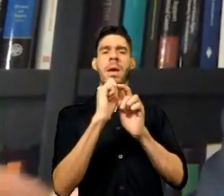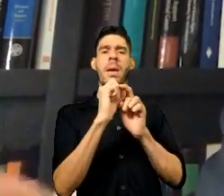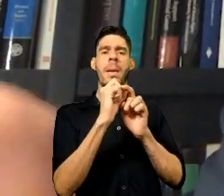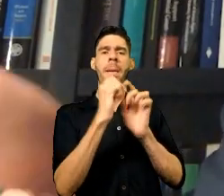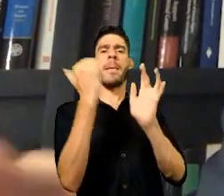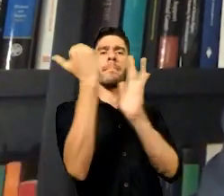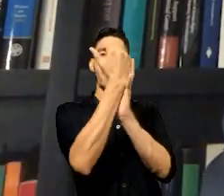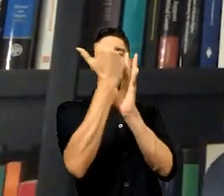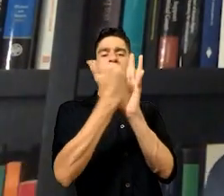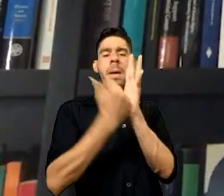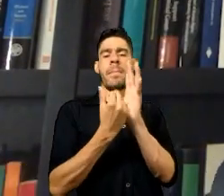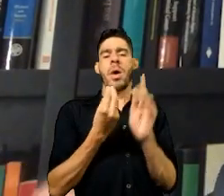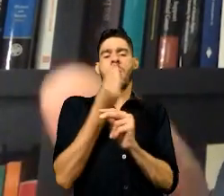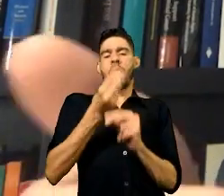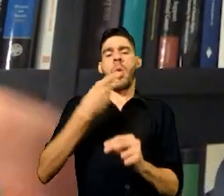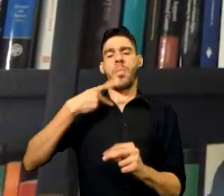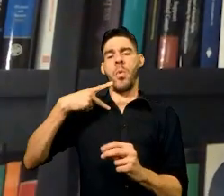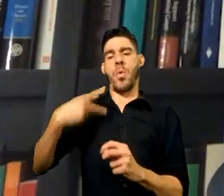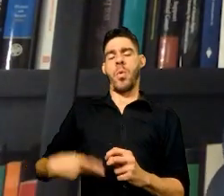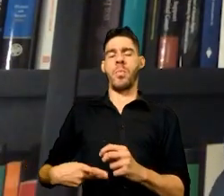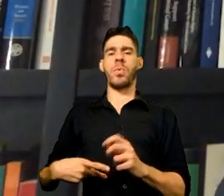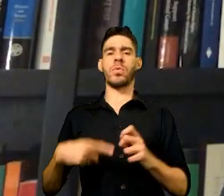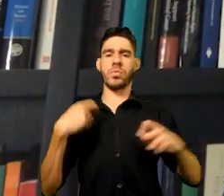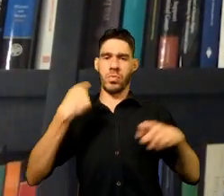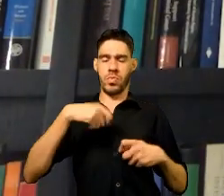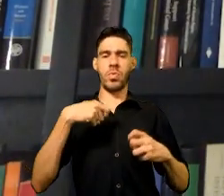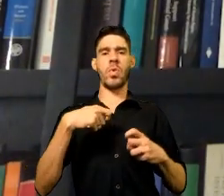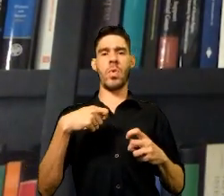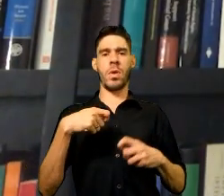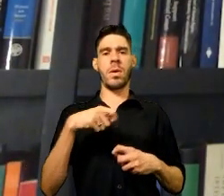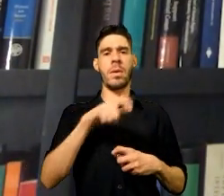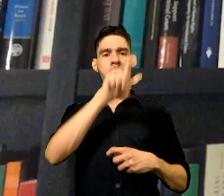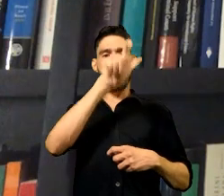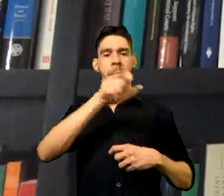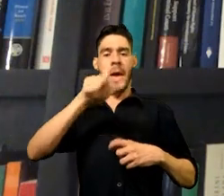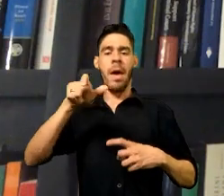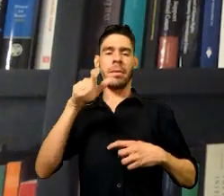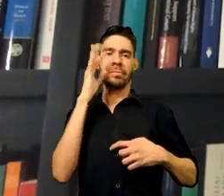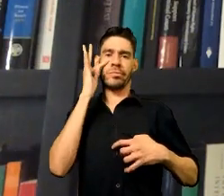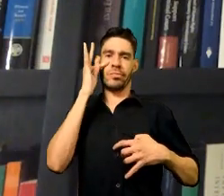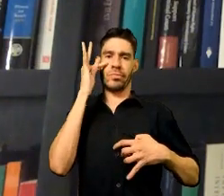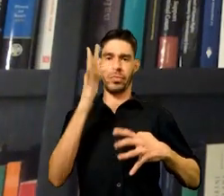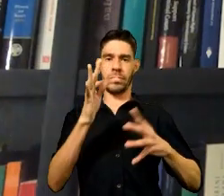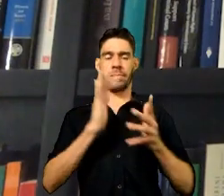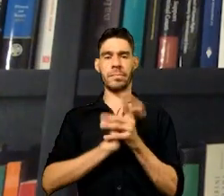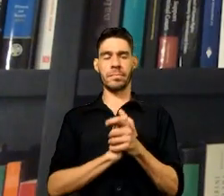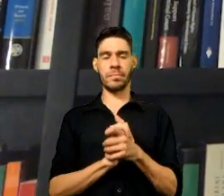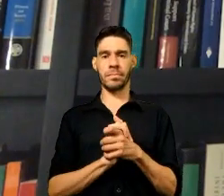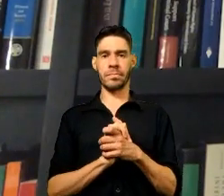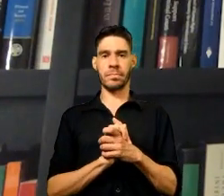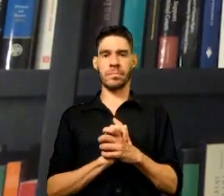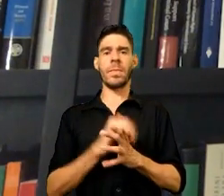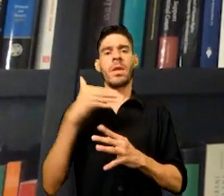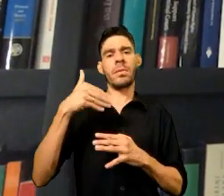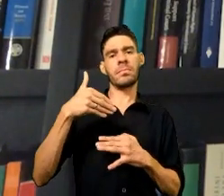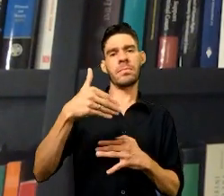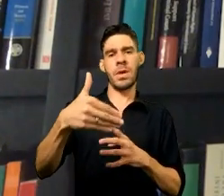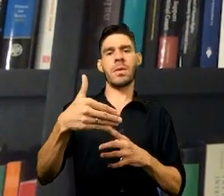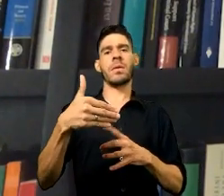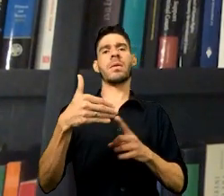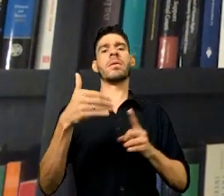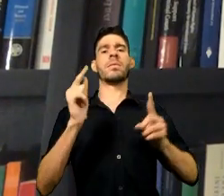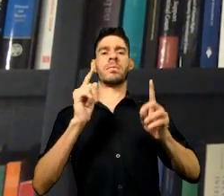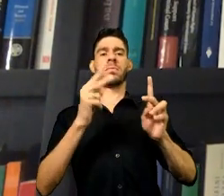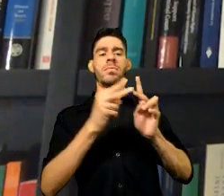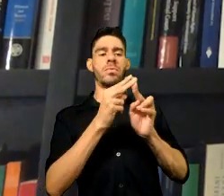quais seriam os comportamentos, as condutas que deveriam ser adotadas por essas testemunhas ao